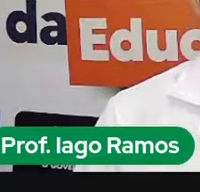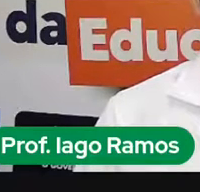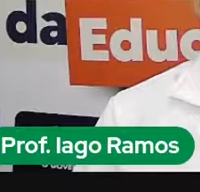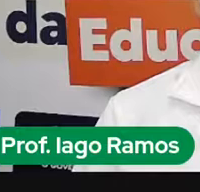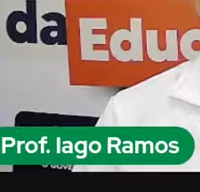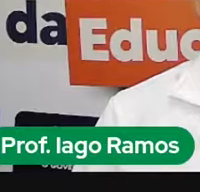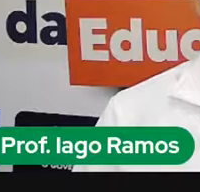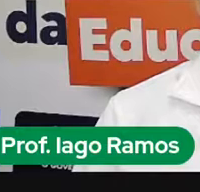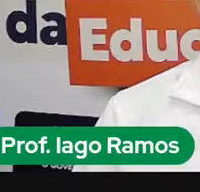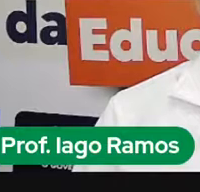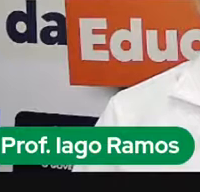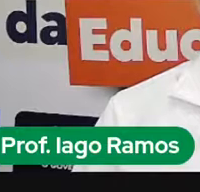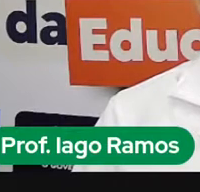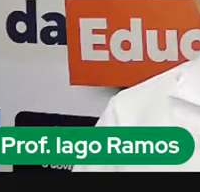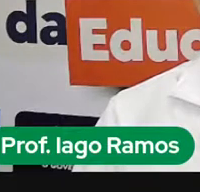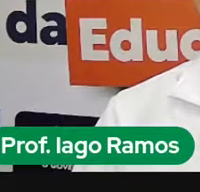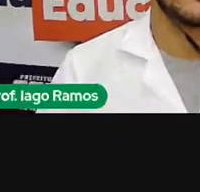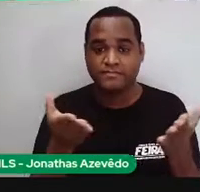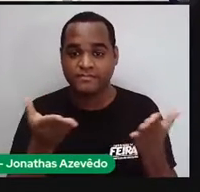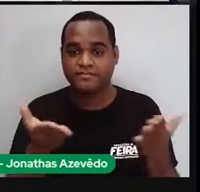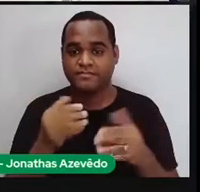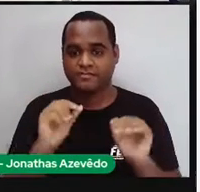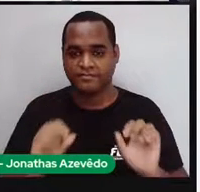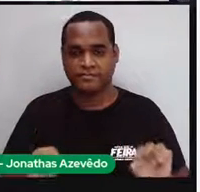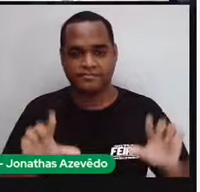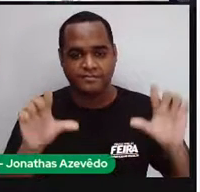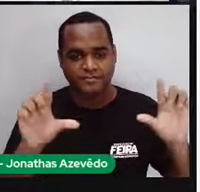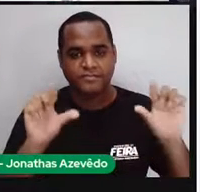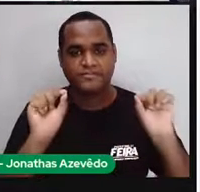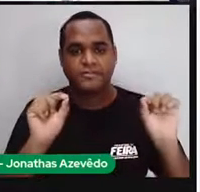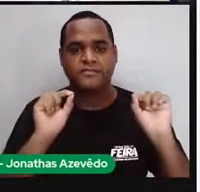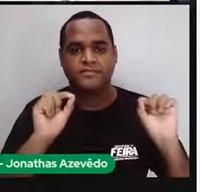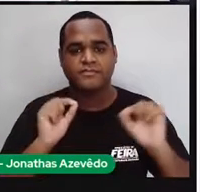eu vou colocar na tela para você